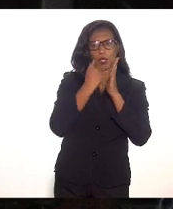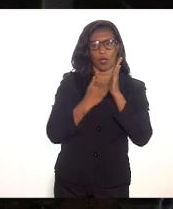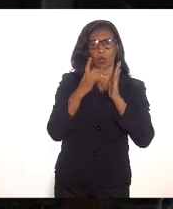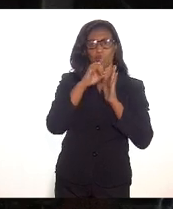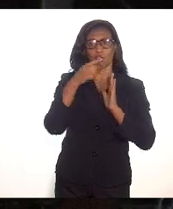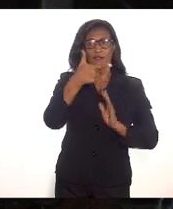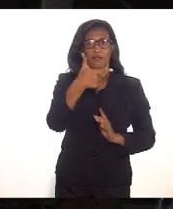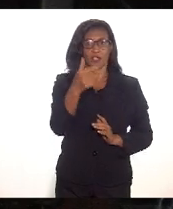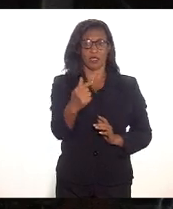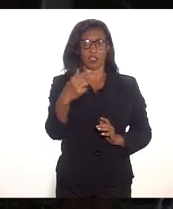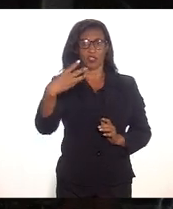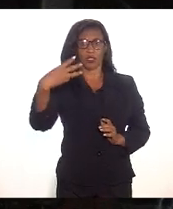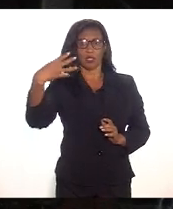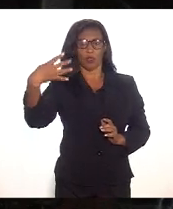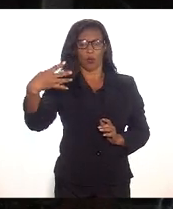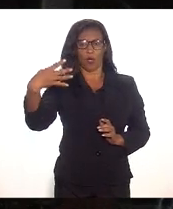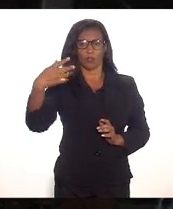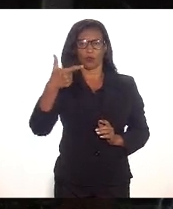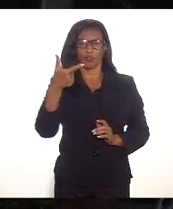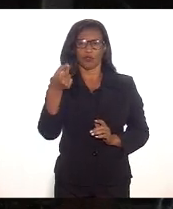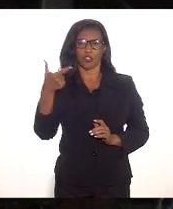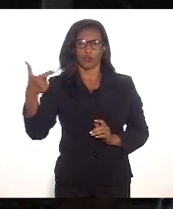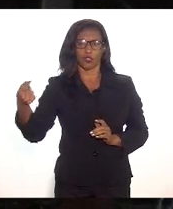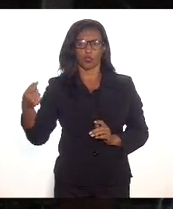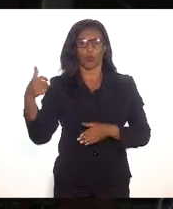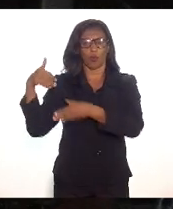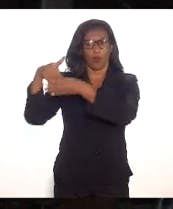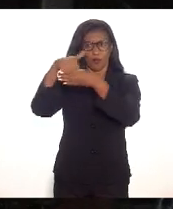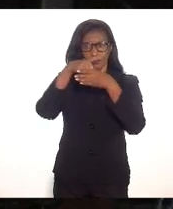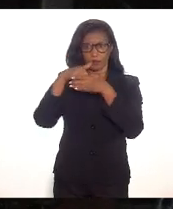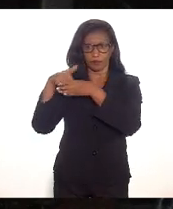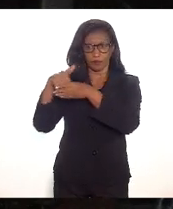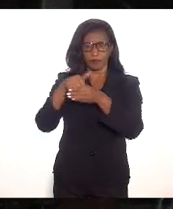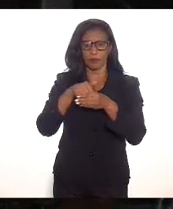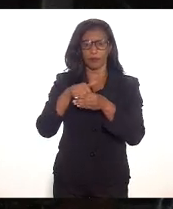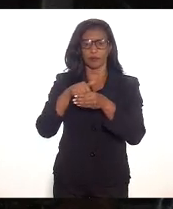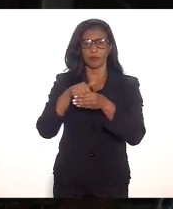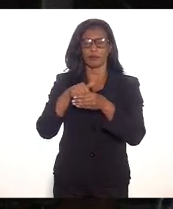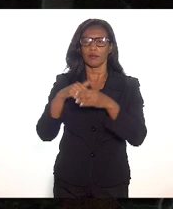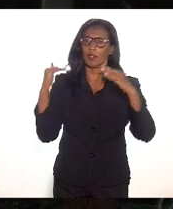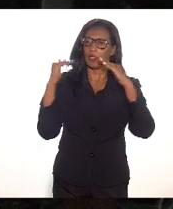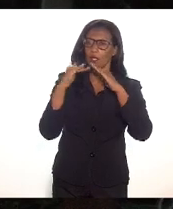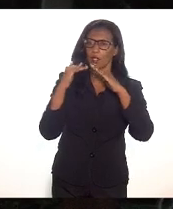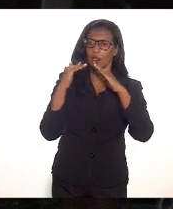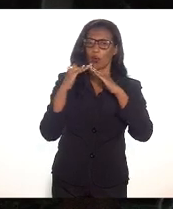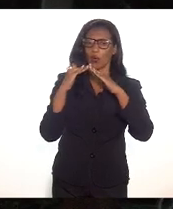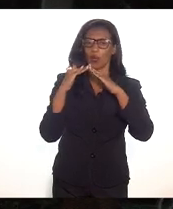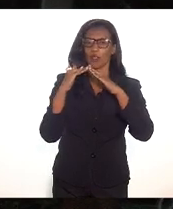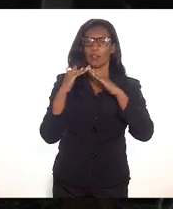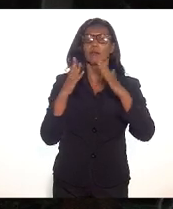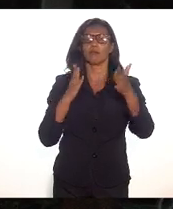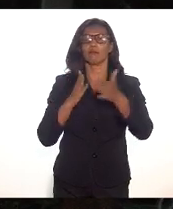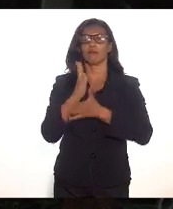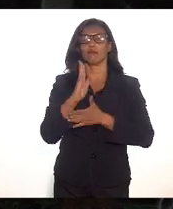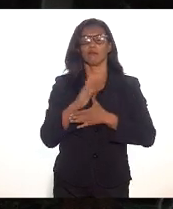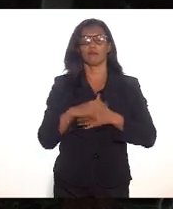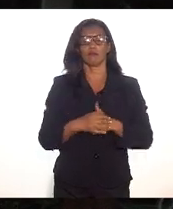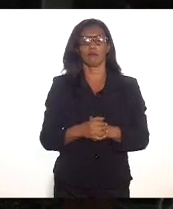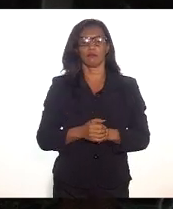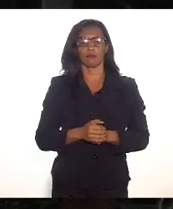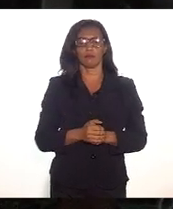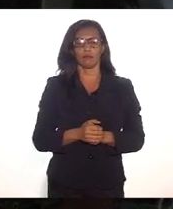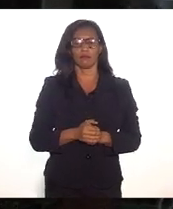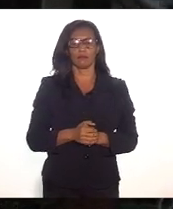lei 2734 de 2021, em votação, aqueles que concordam permaneçam como estão, aprovado.